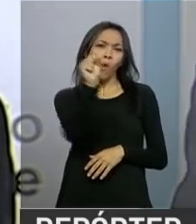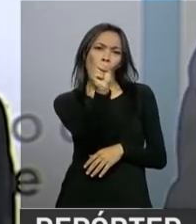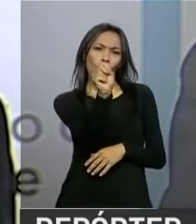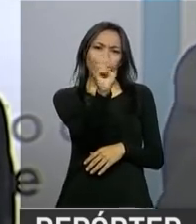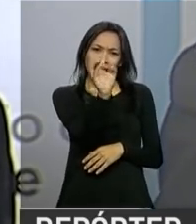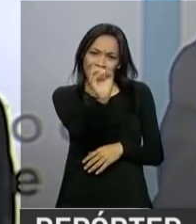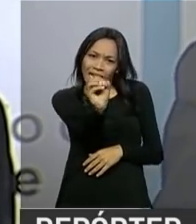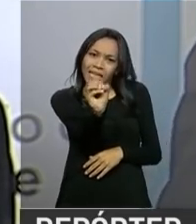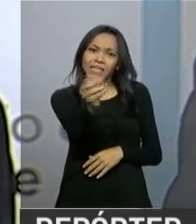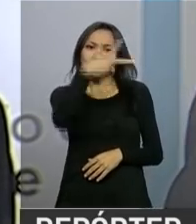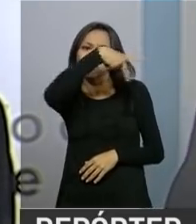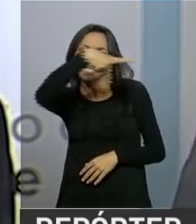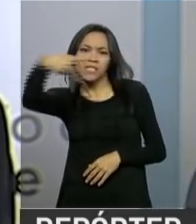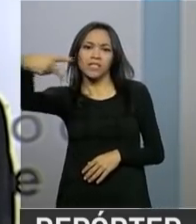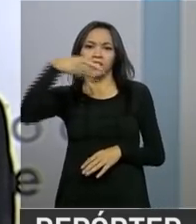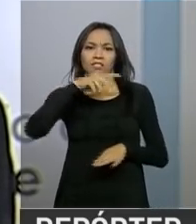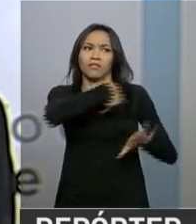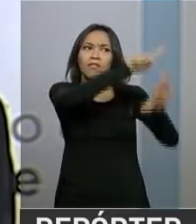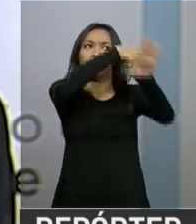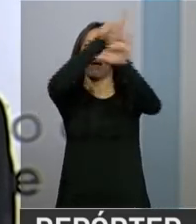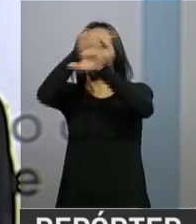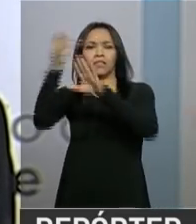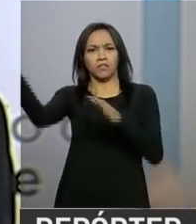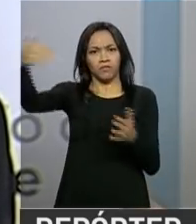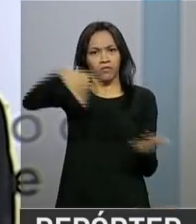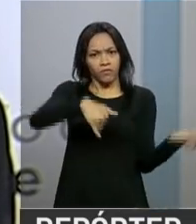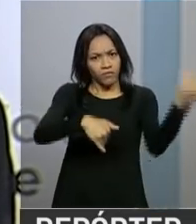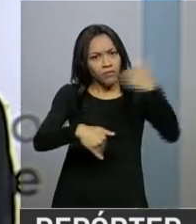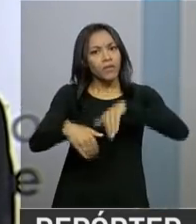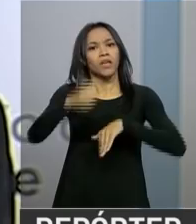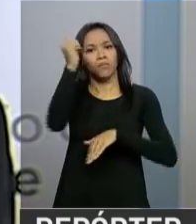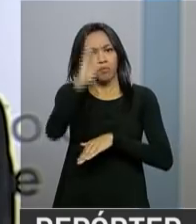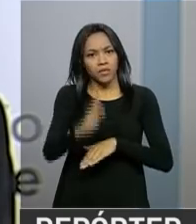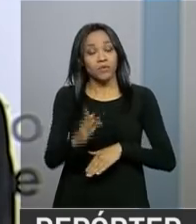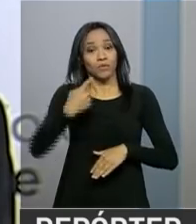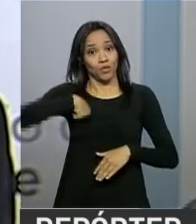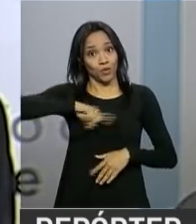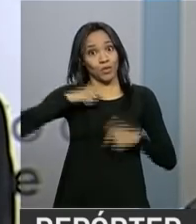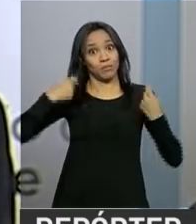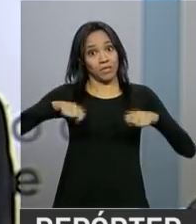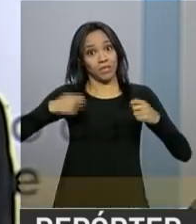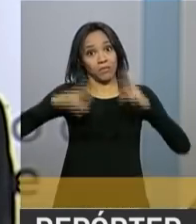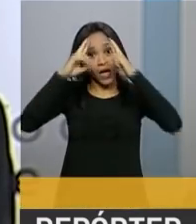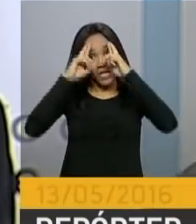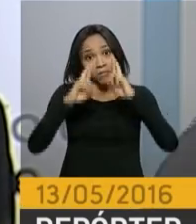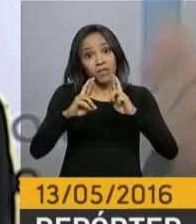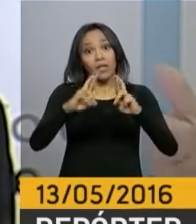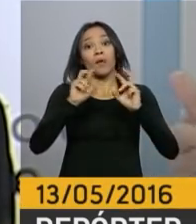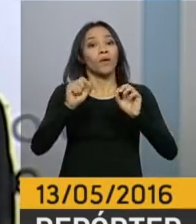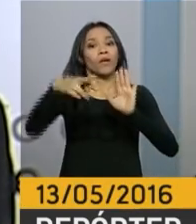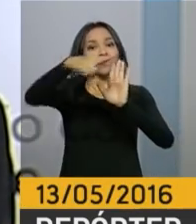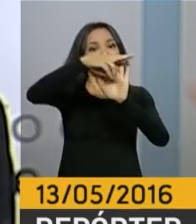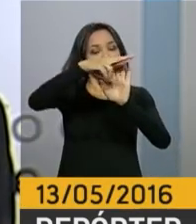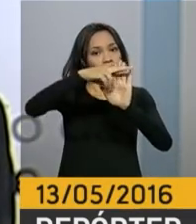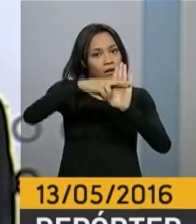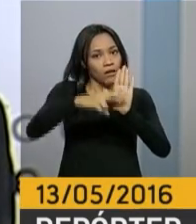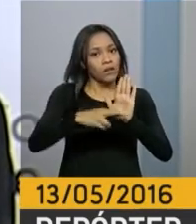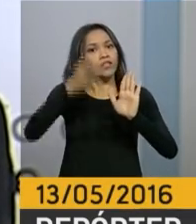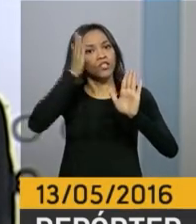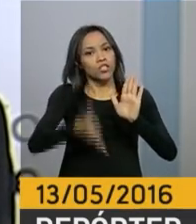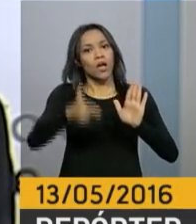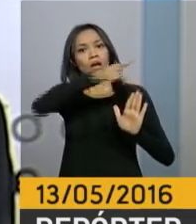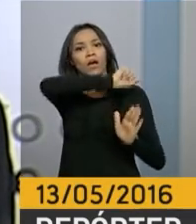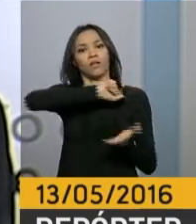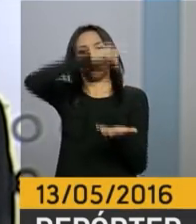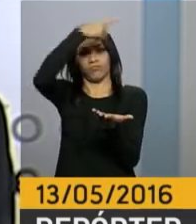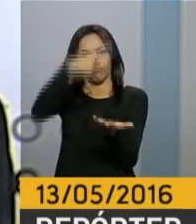Estarão aqui e nós temos que estar com tudo que foi acordado não só o nosso ministério como todos os demais o vice-presidente